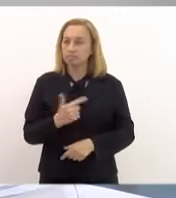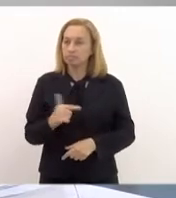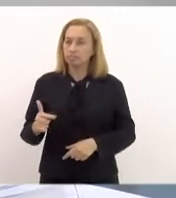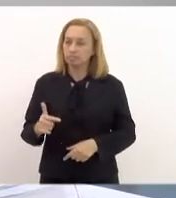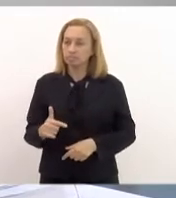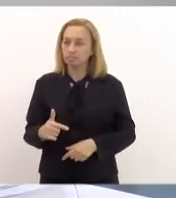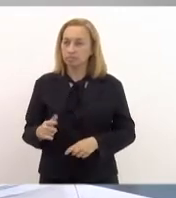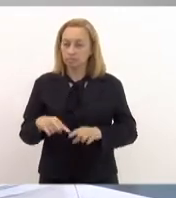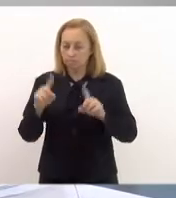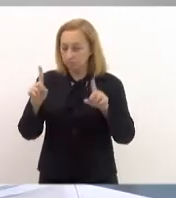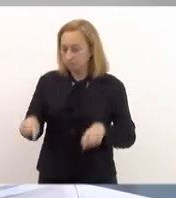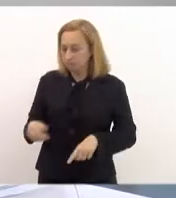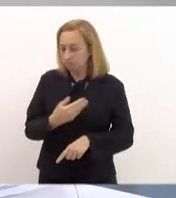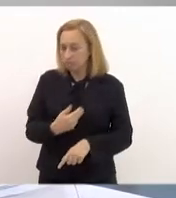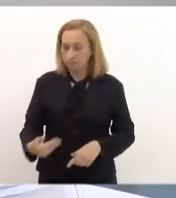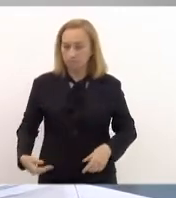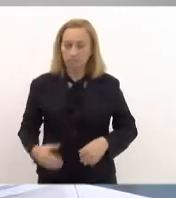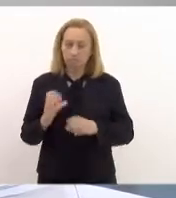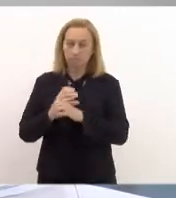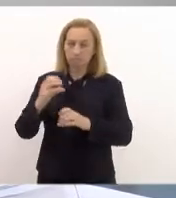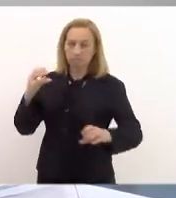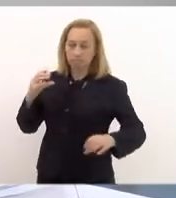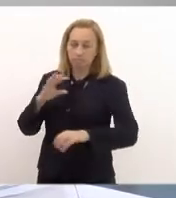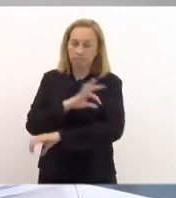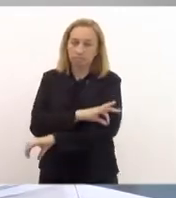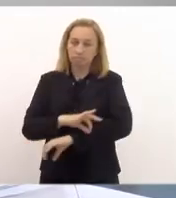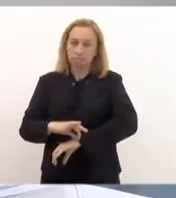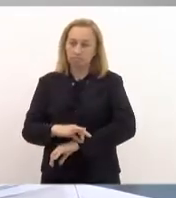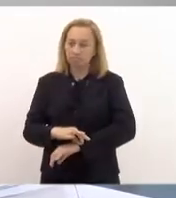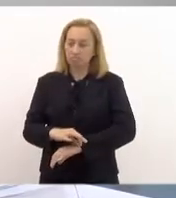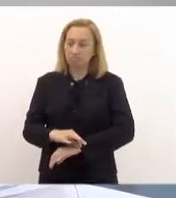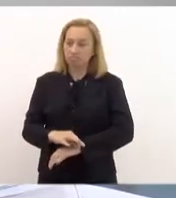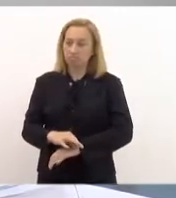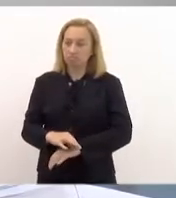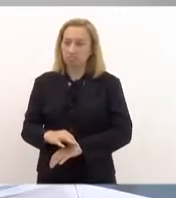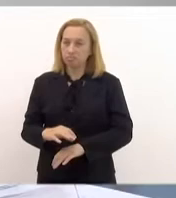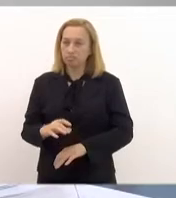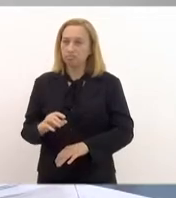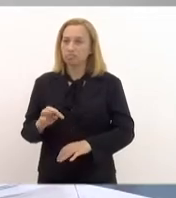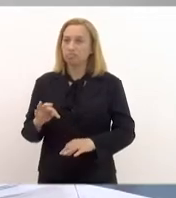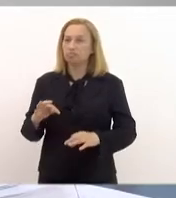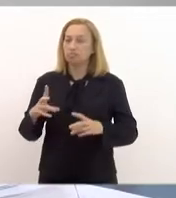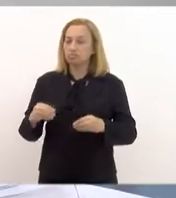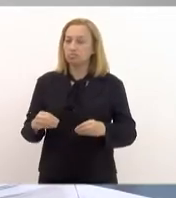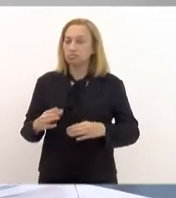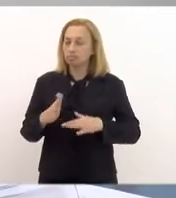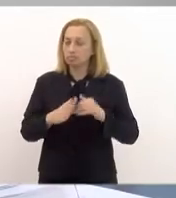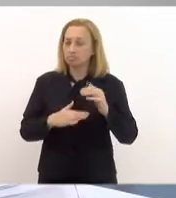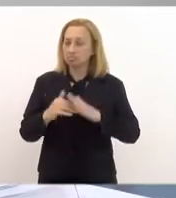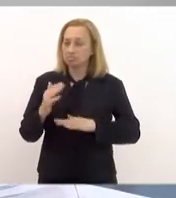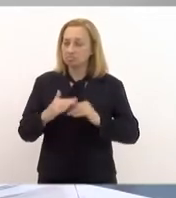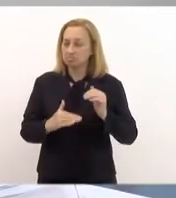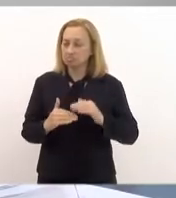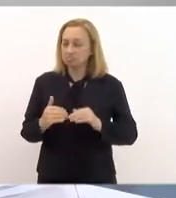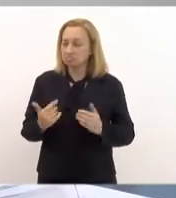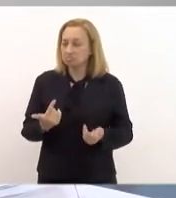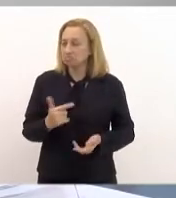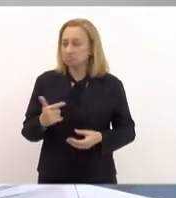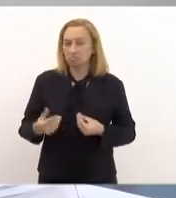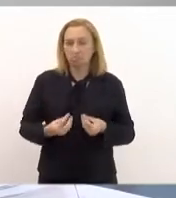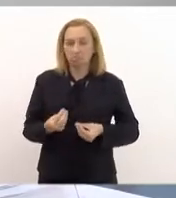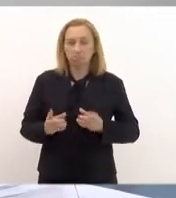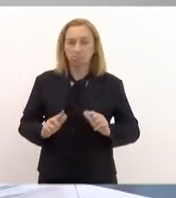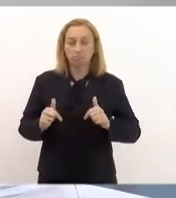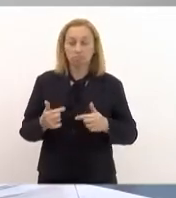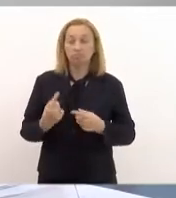funcionário público, sem engenheiro, falando especificamente engenheiro, arquiteto, geólogo, sem equipe multidisciplinar, não vai funcionar,